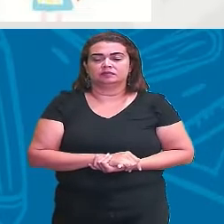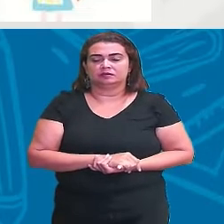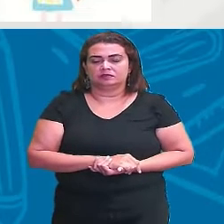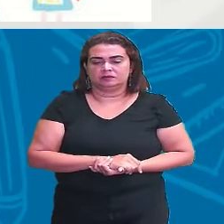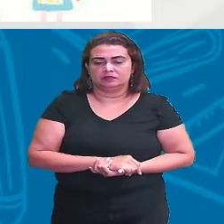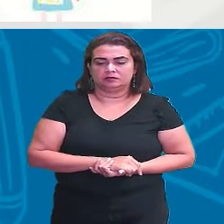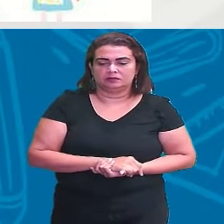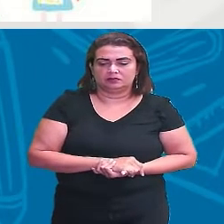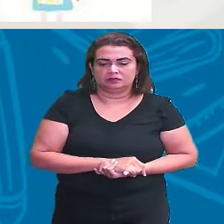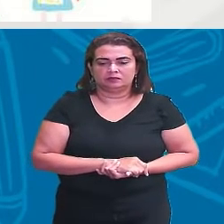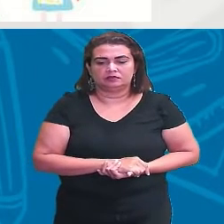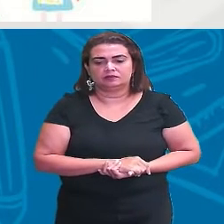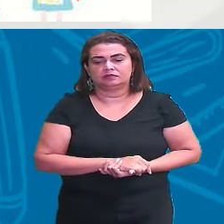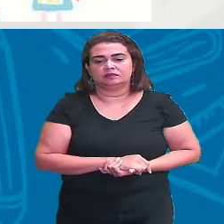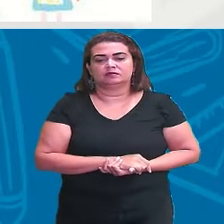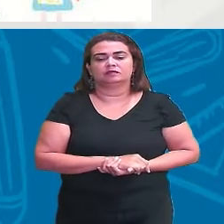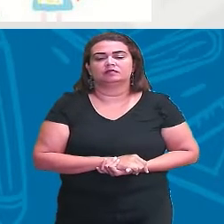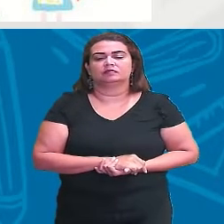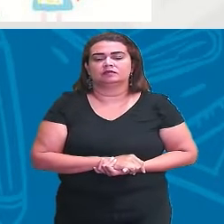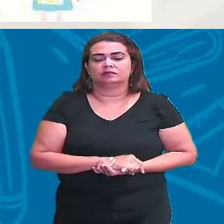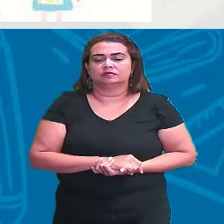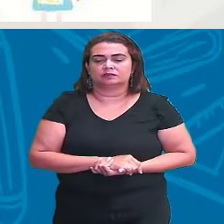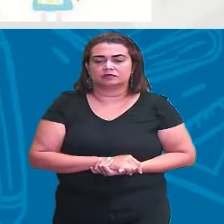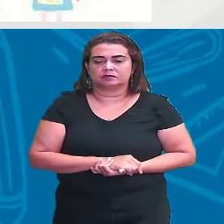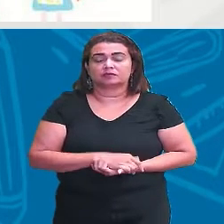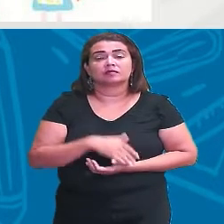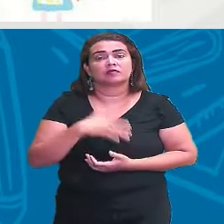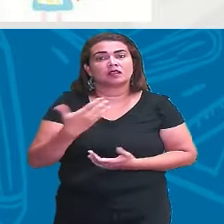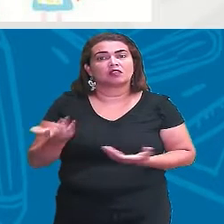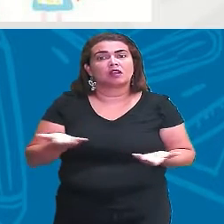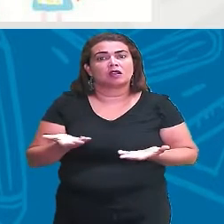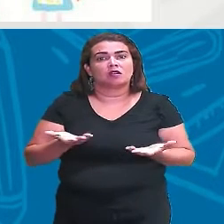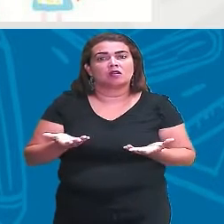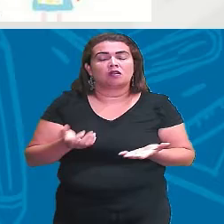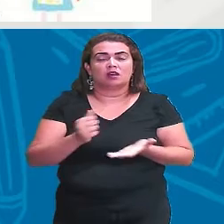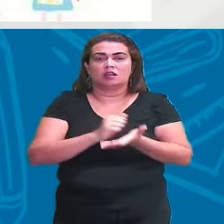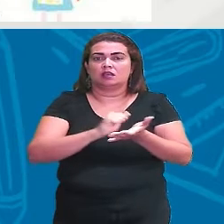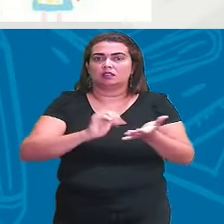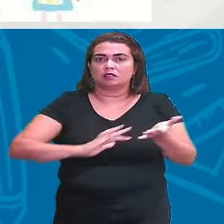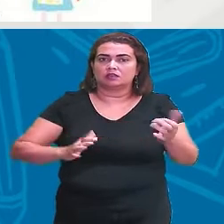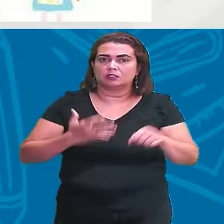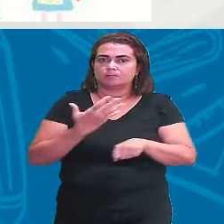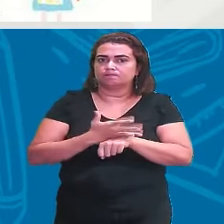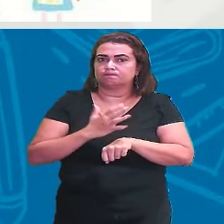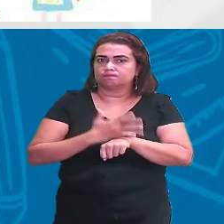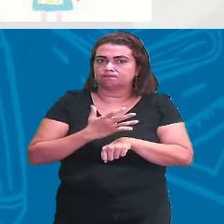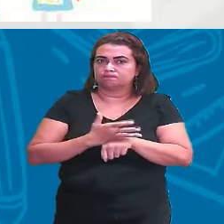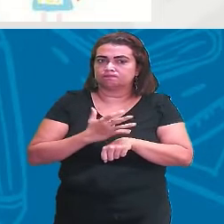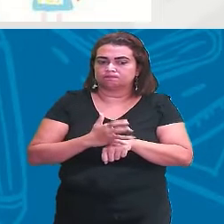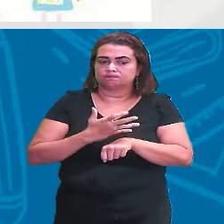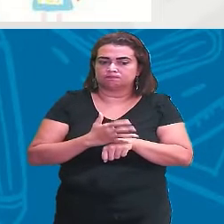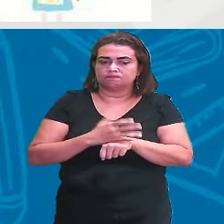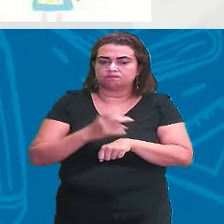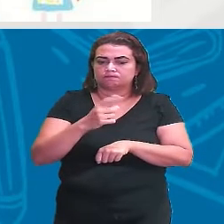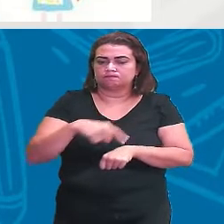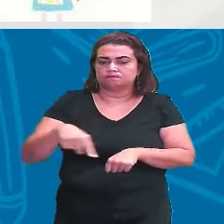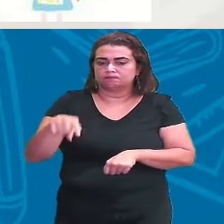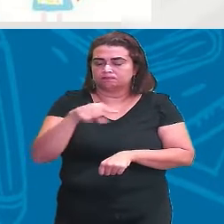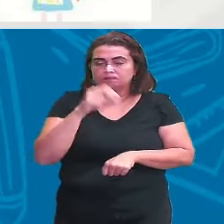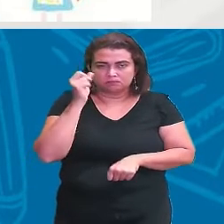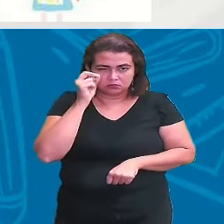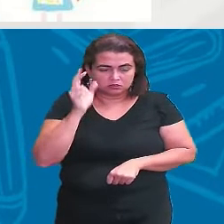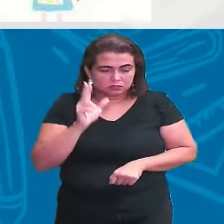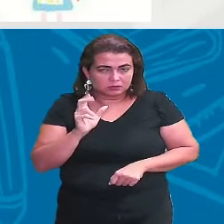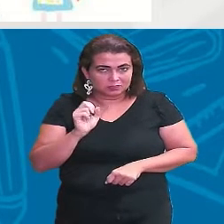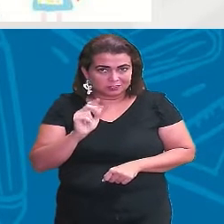Então, aqui a gente tem agora uma atividade. Nessa atividade, a gente vai treinar um pouquinho para ver se vocês, ó, estão aí bem espertos,